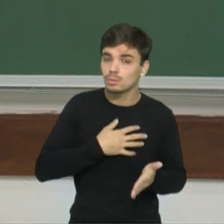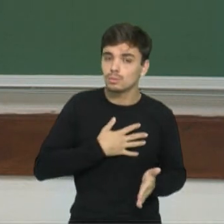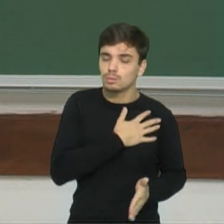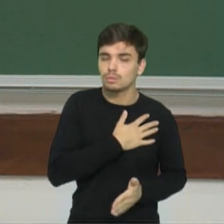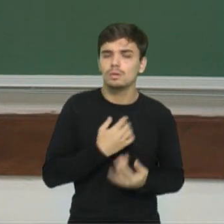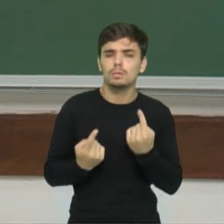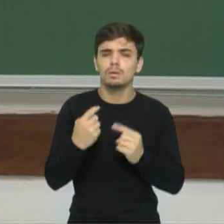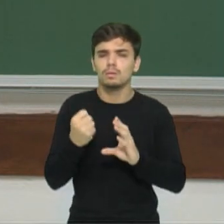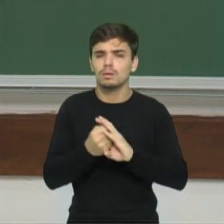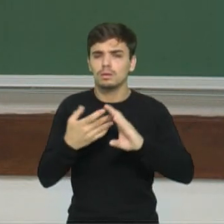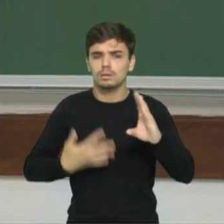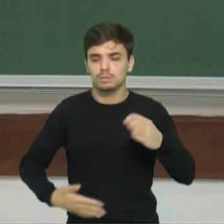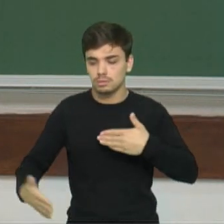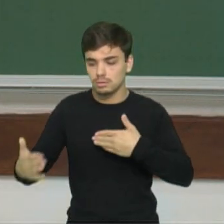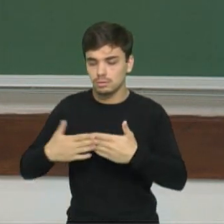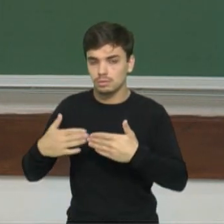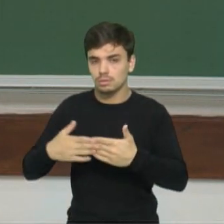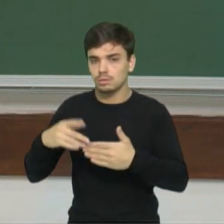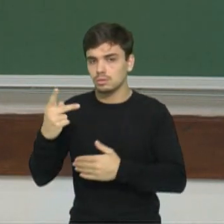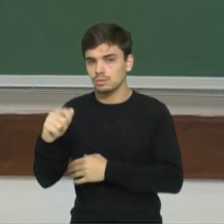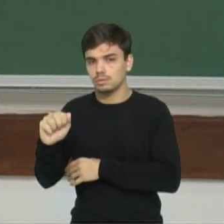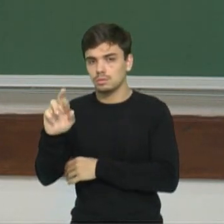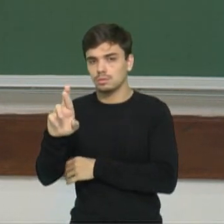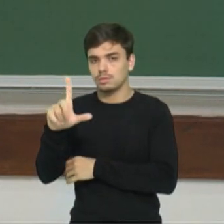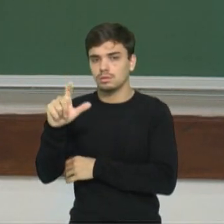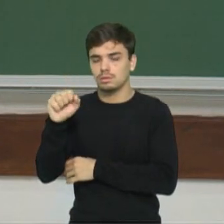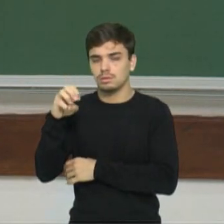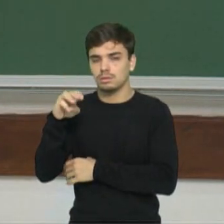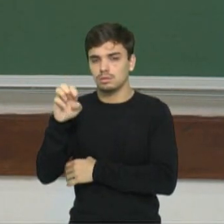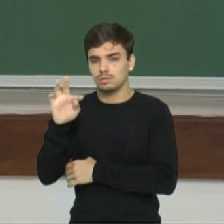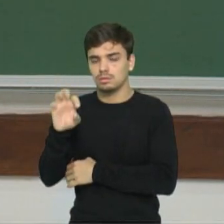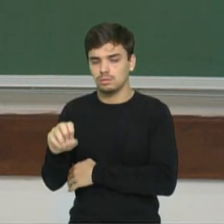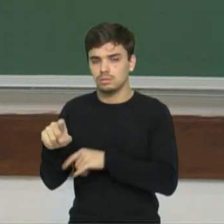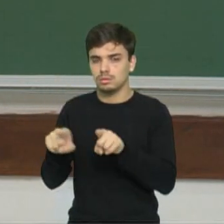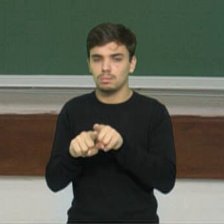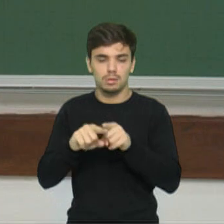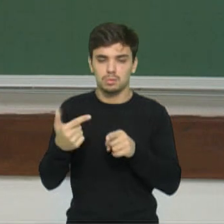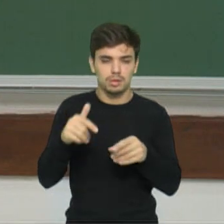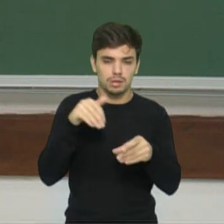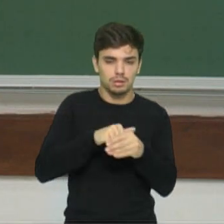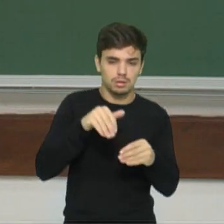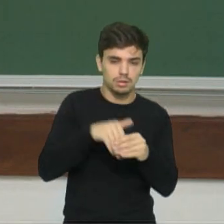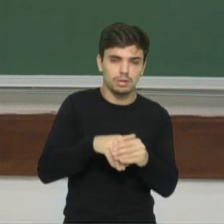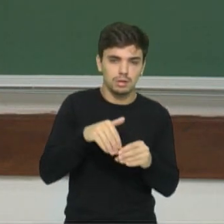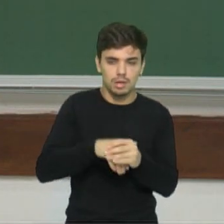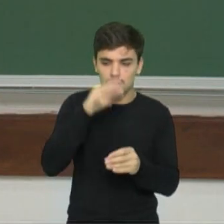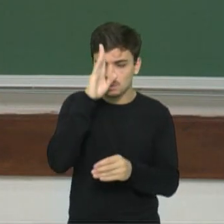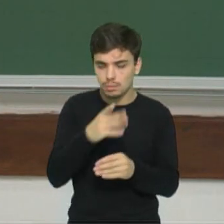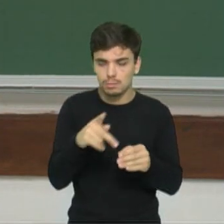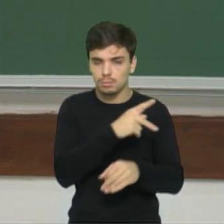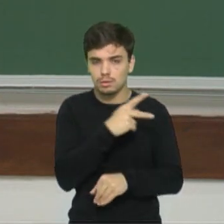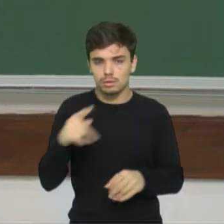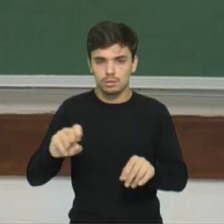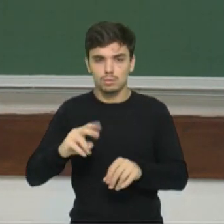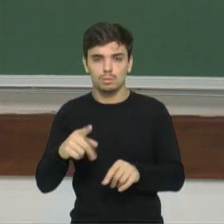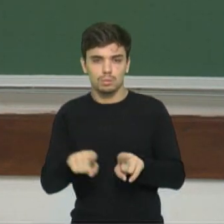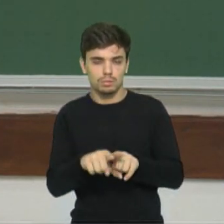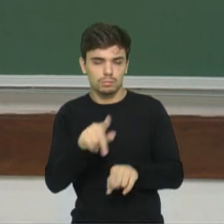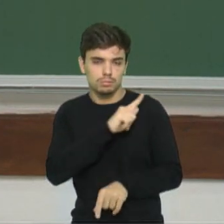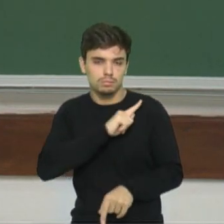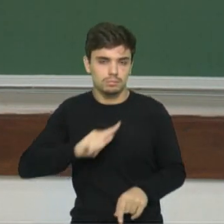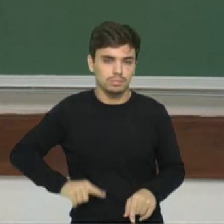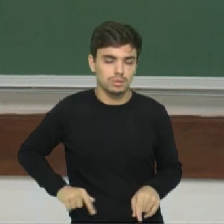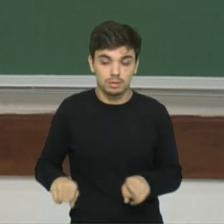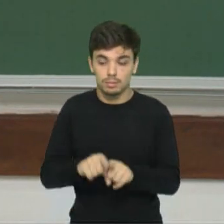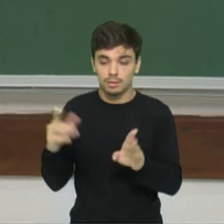essas características? Fechamento do parlamento, a não realização de eleições diretas para presidente, para governador, a